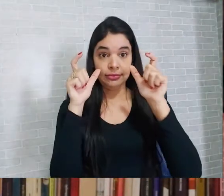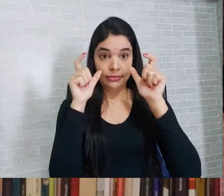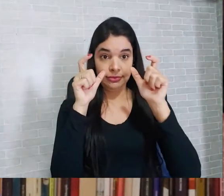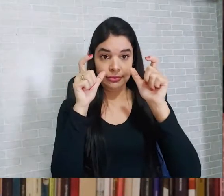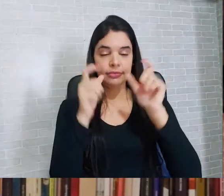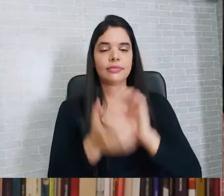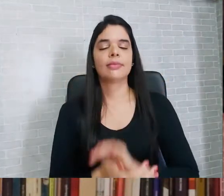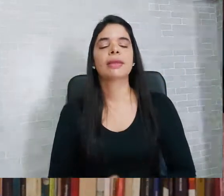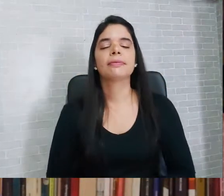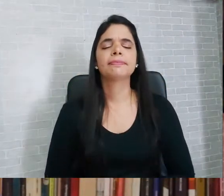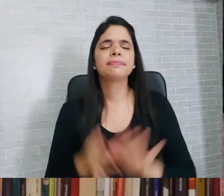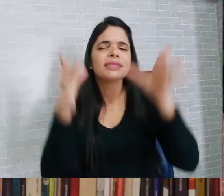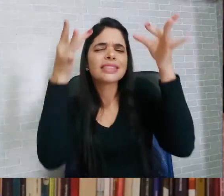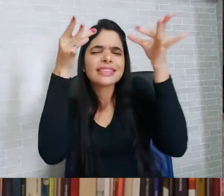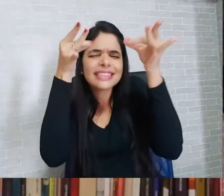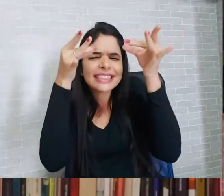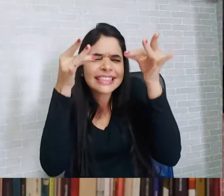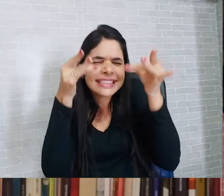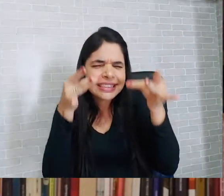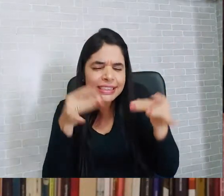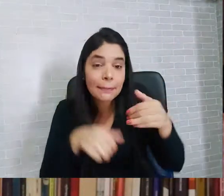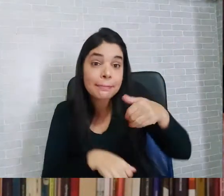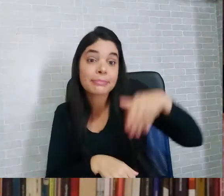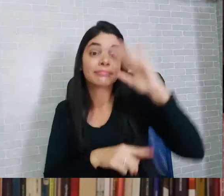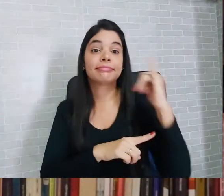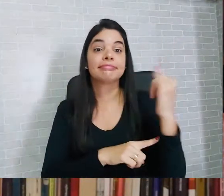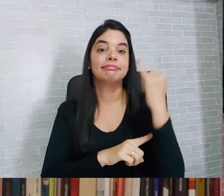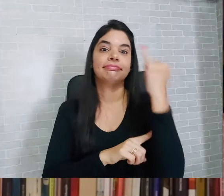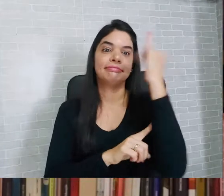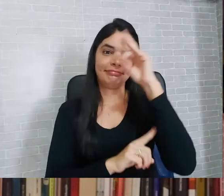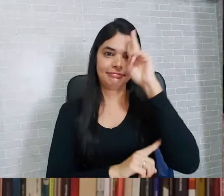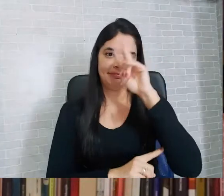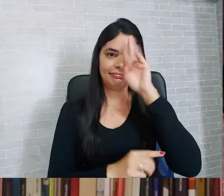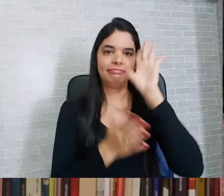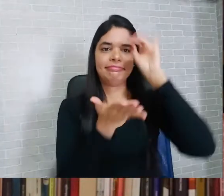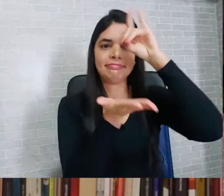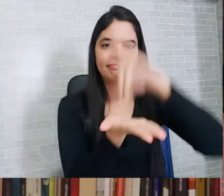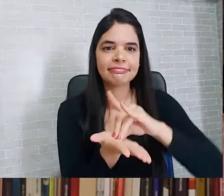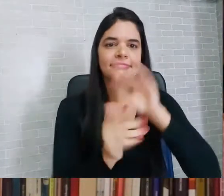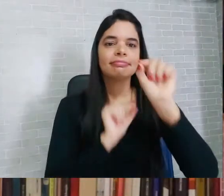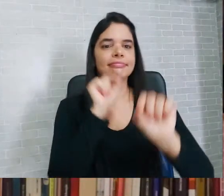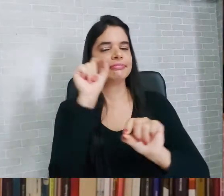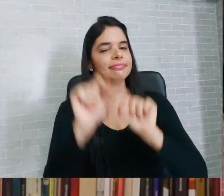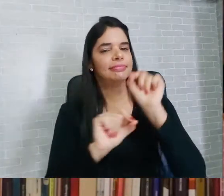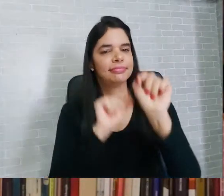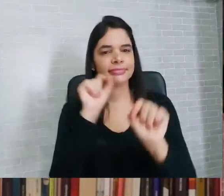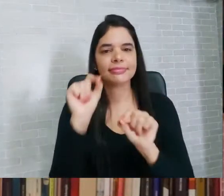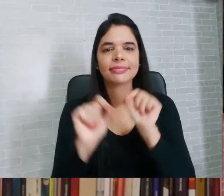Agora, dos detalhes mais importantes históricos que vai realmente fazer